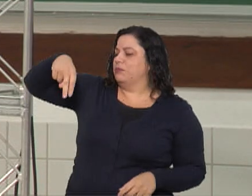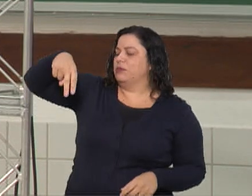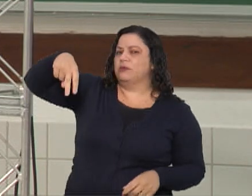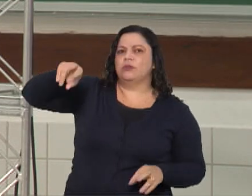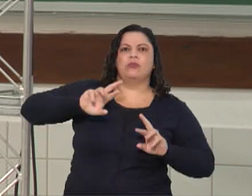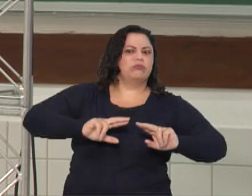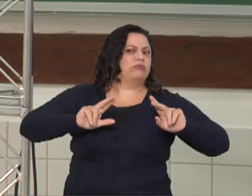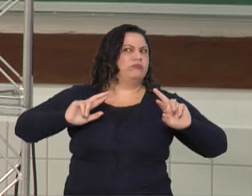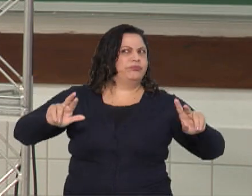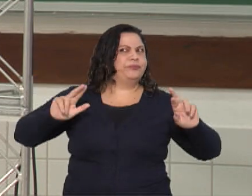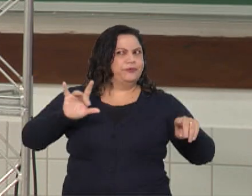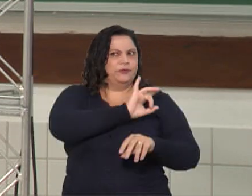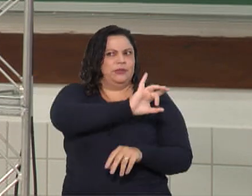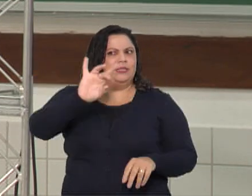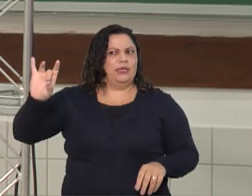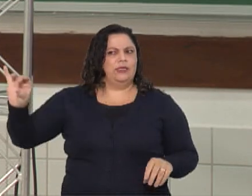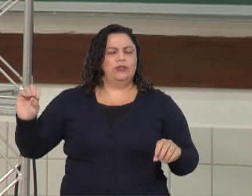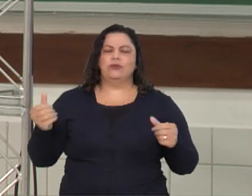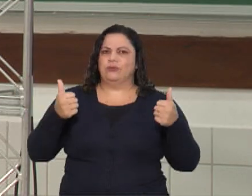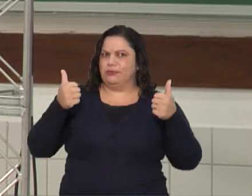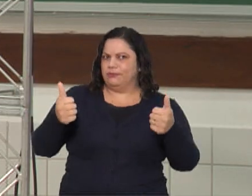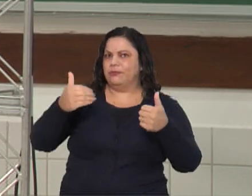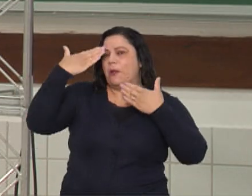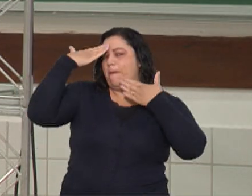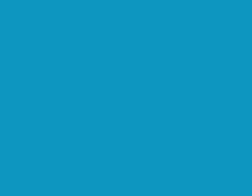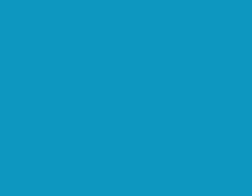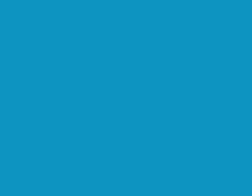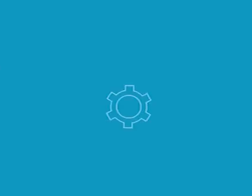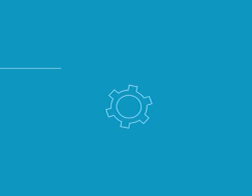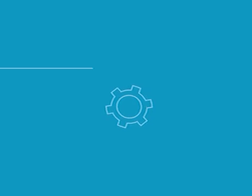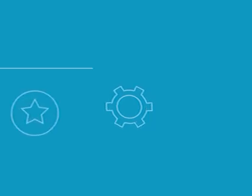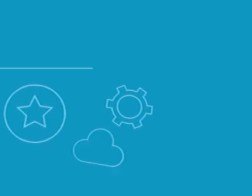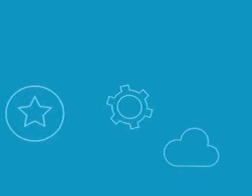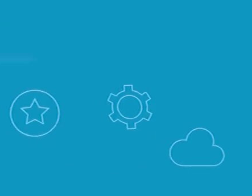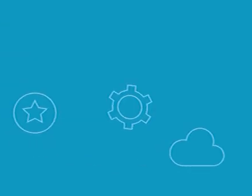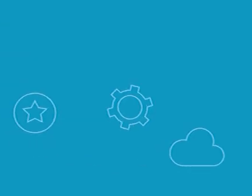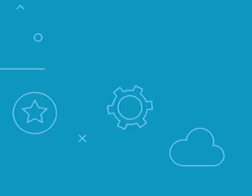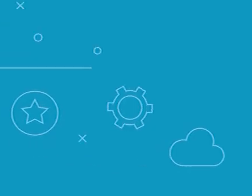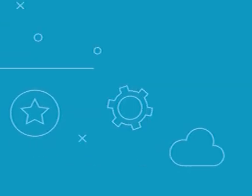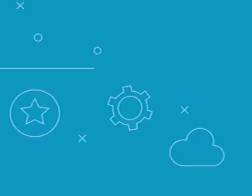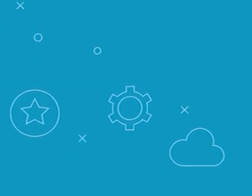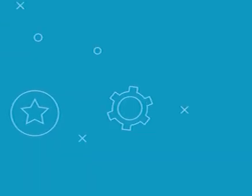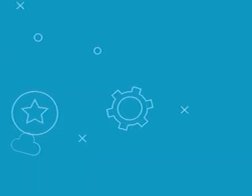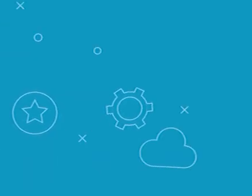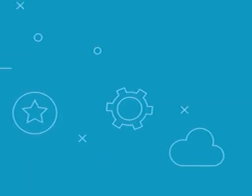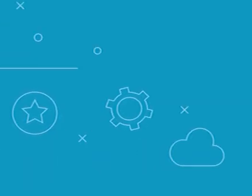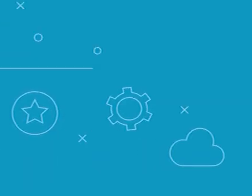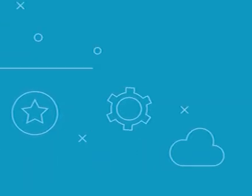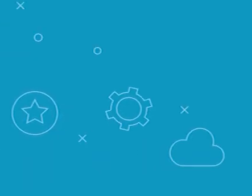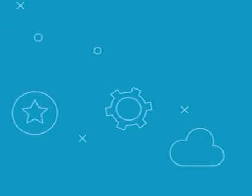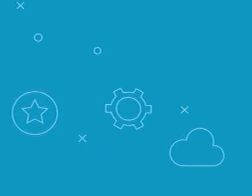obrigada, espero vocês na próxima aula.